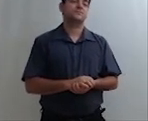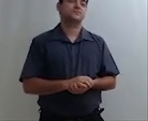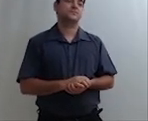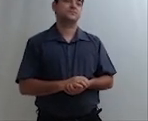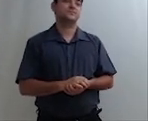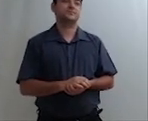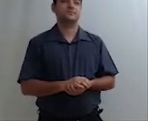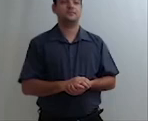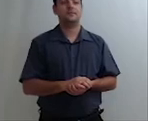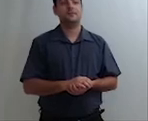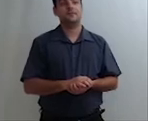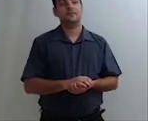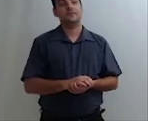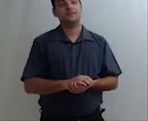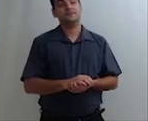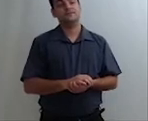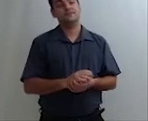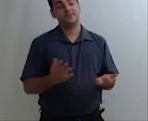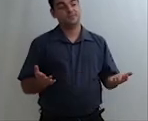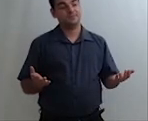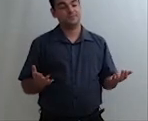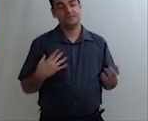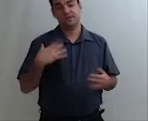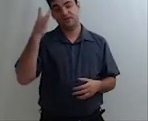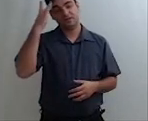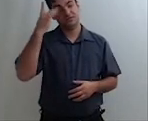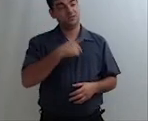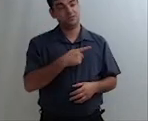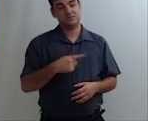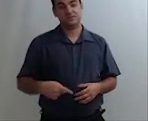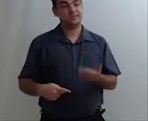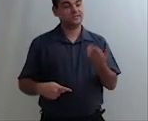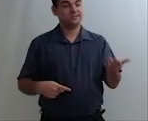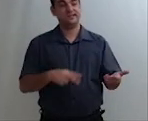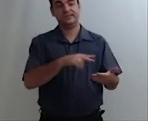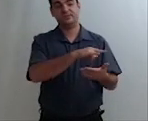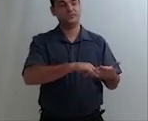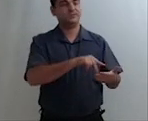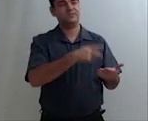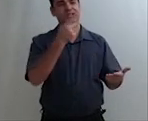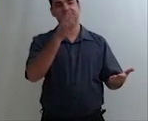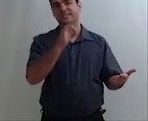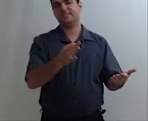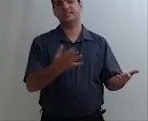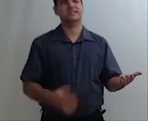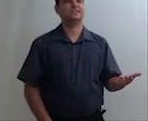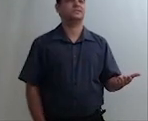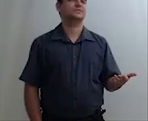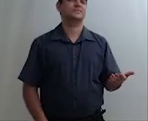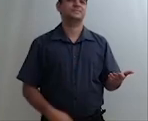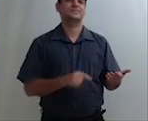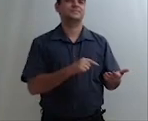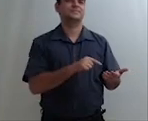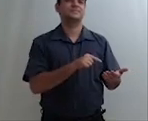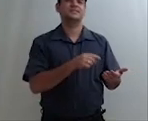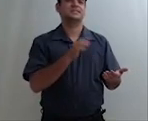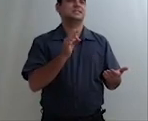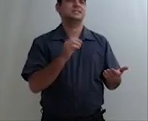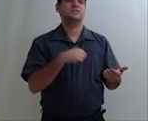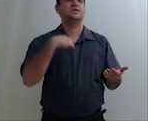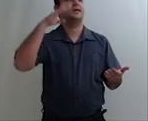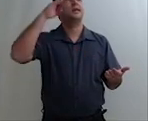a me parece que a decisão aponta dados concretos do caso não é mera abstração não é